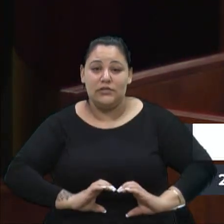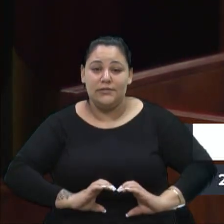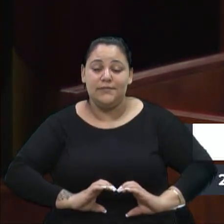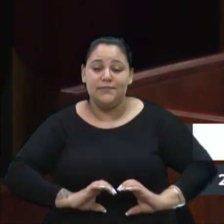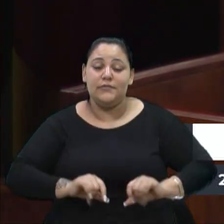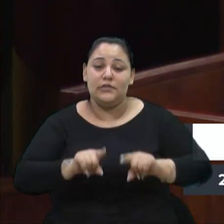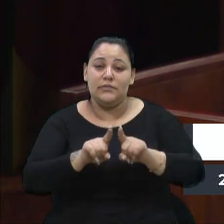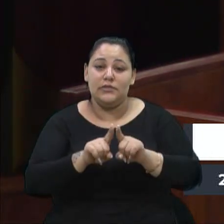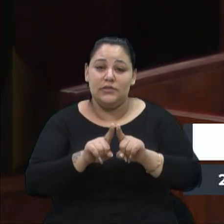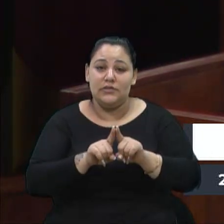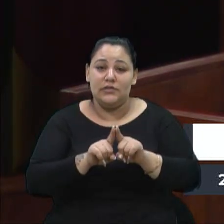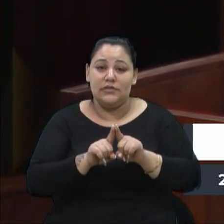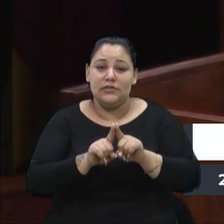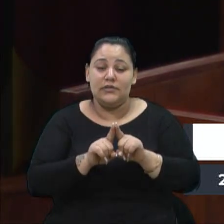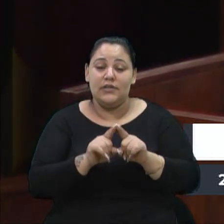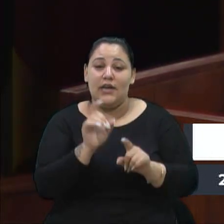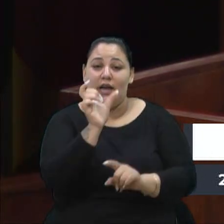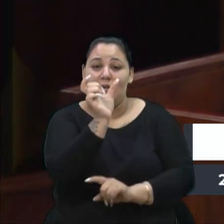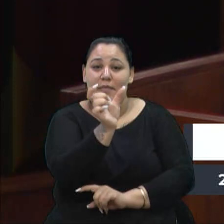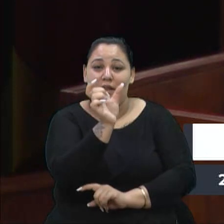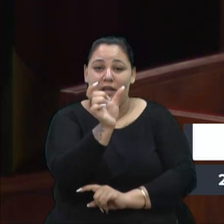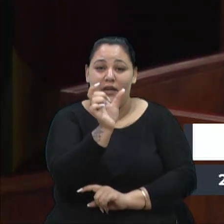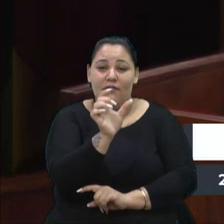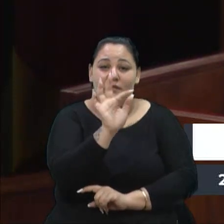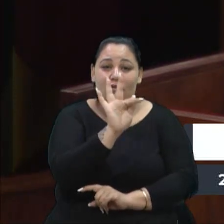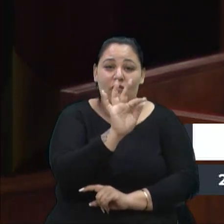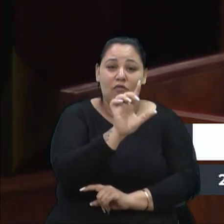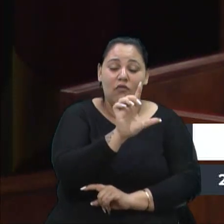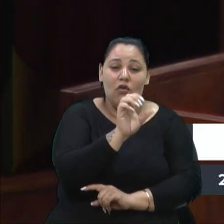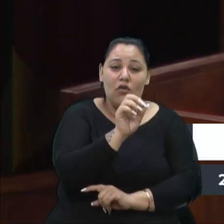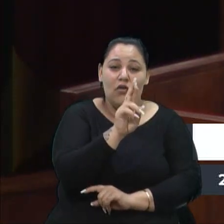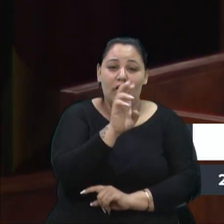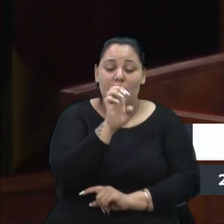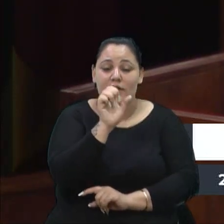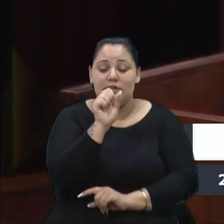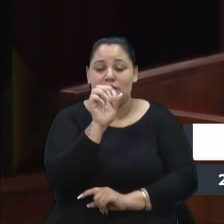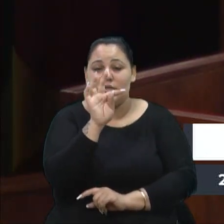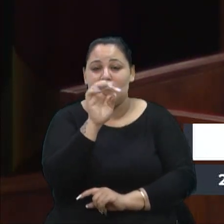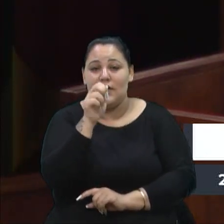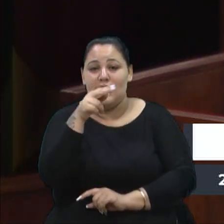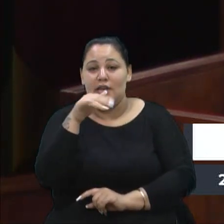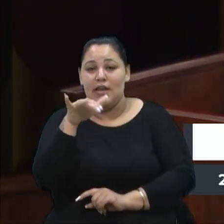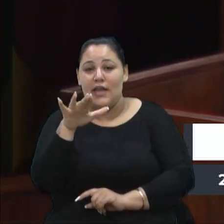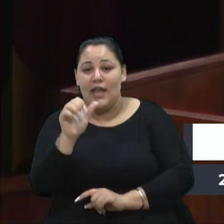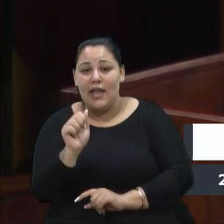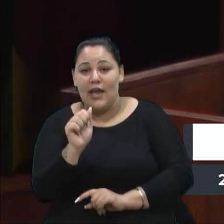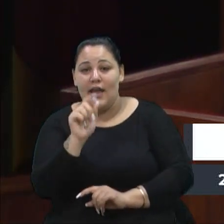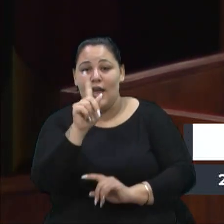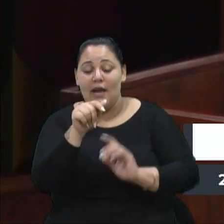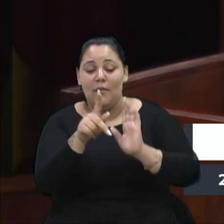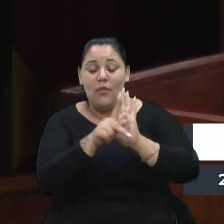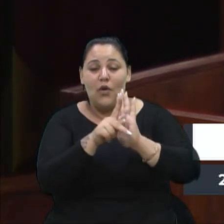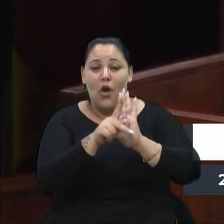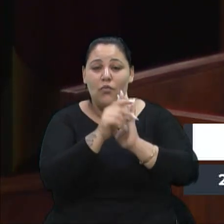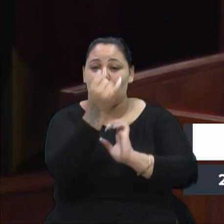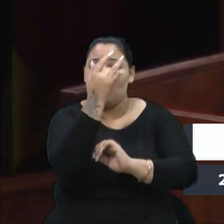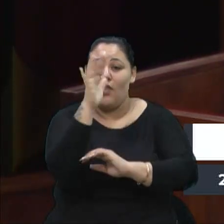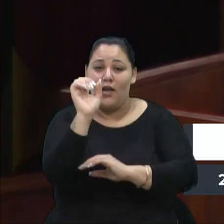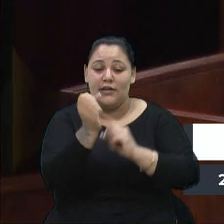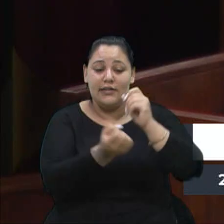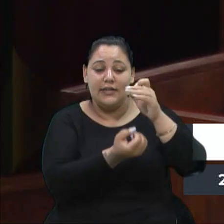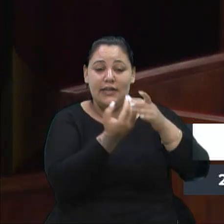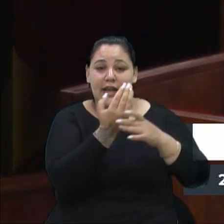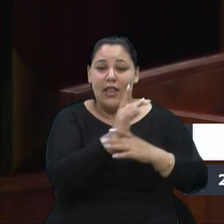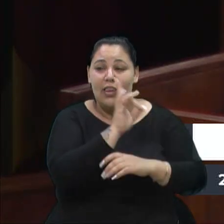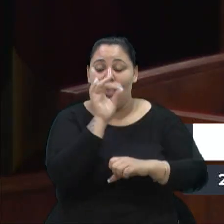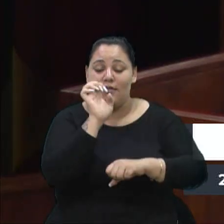cidade, a palavra florestania vem da floresta. O termo florestania foi criado no estado do Acre, sob o governo